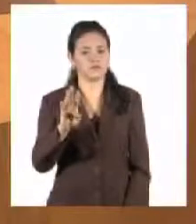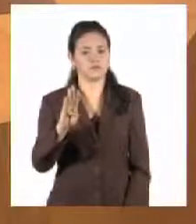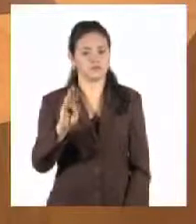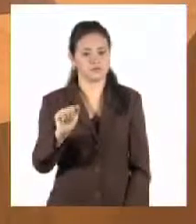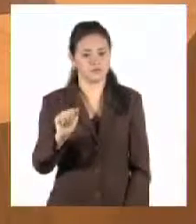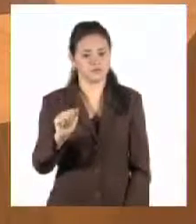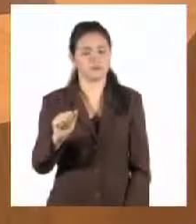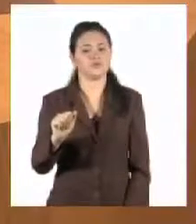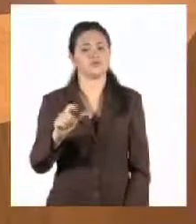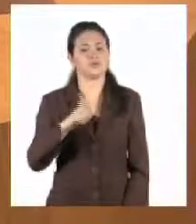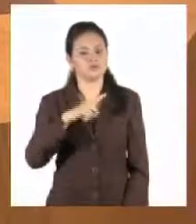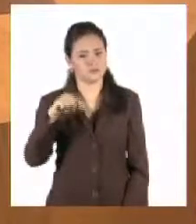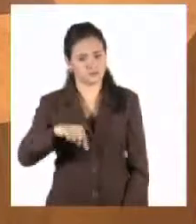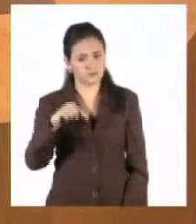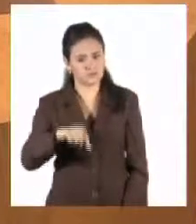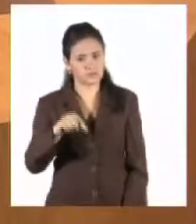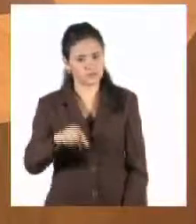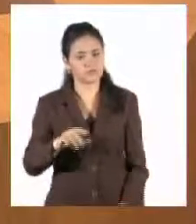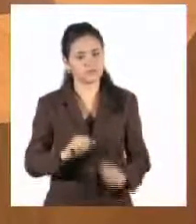Senhor presidente,